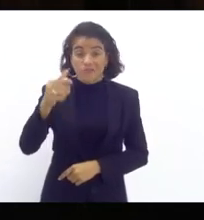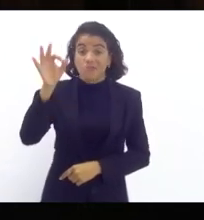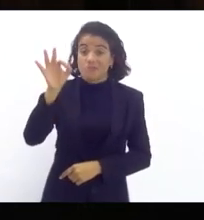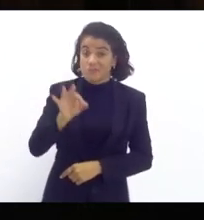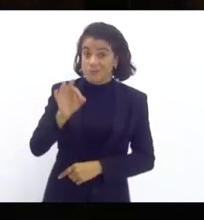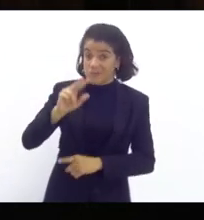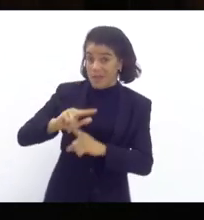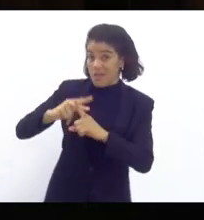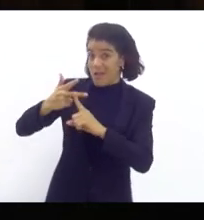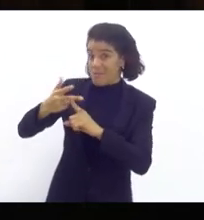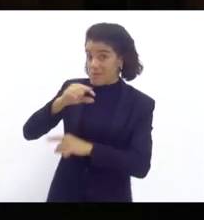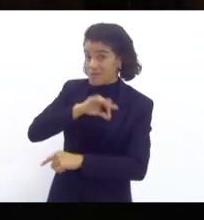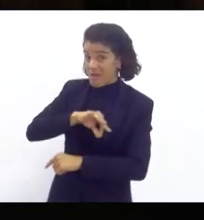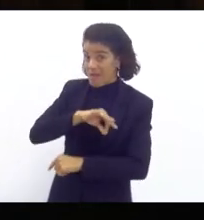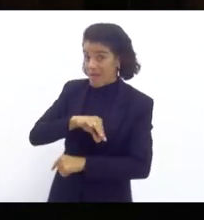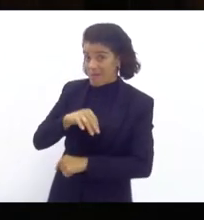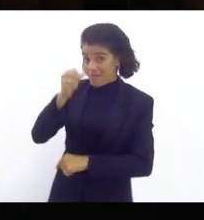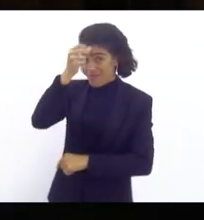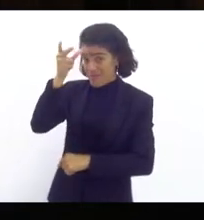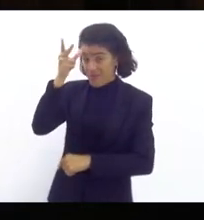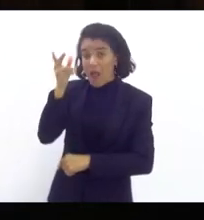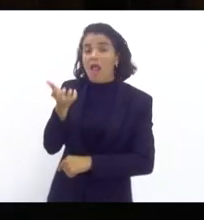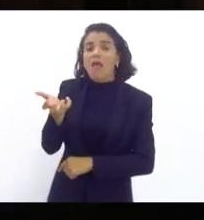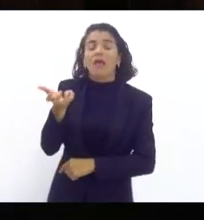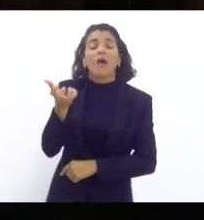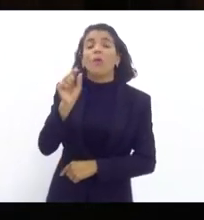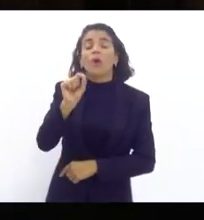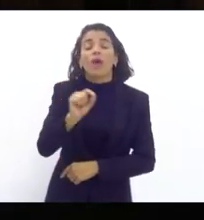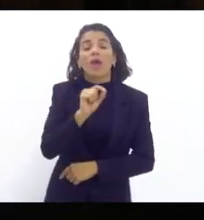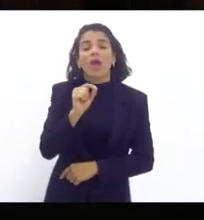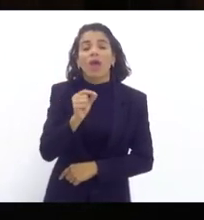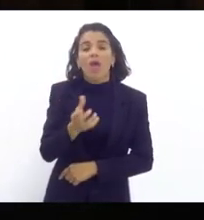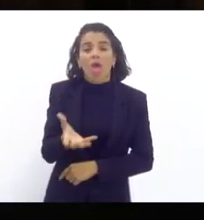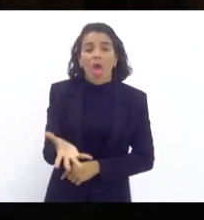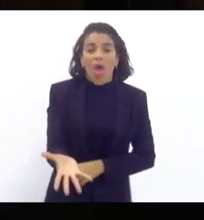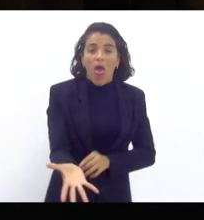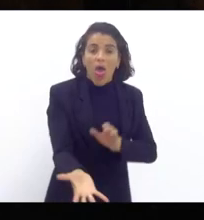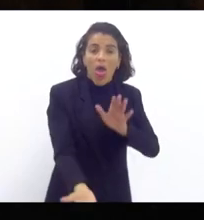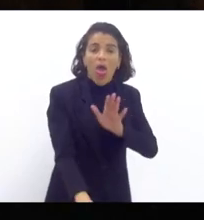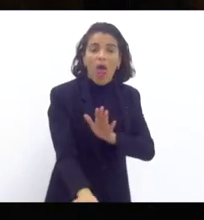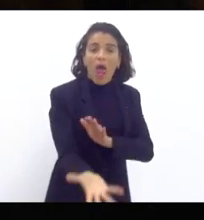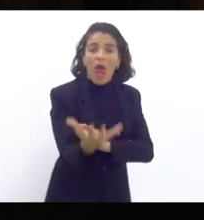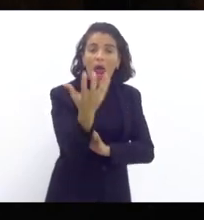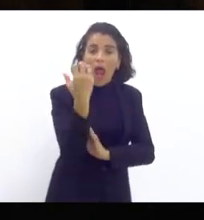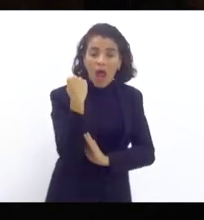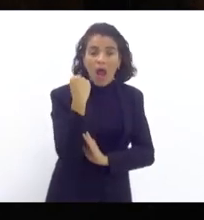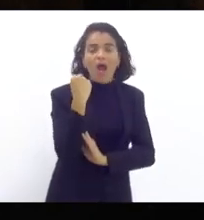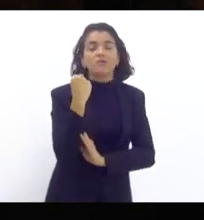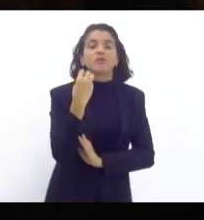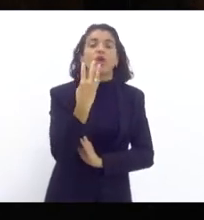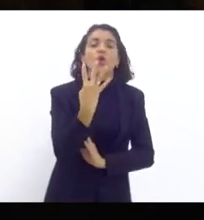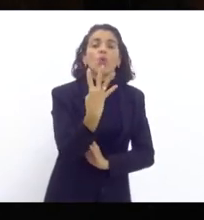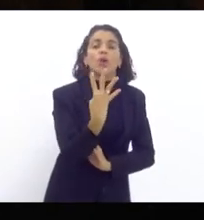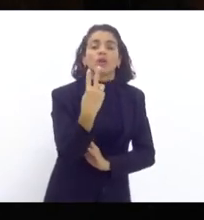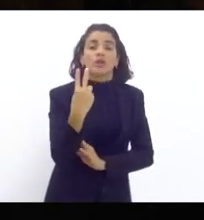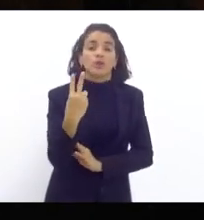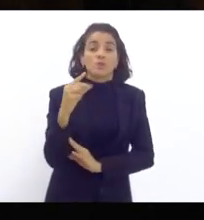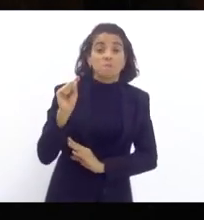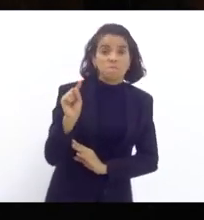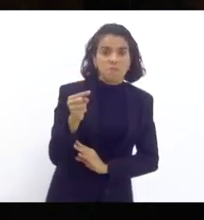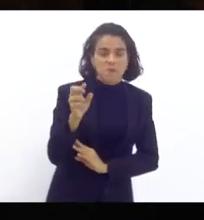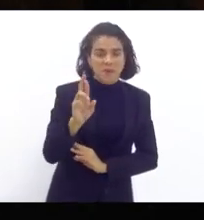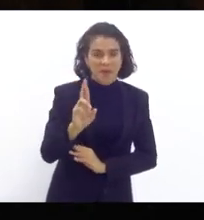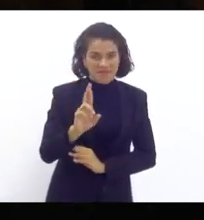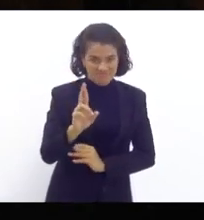62% de aumento. Quer dizer, ele quer ganhar a mísera bagatela de R$ 42 mil.